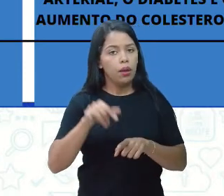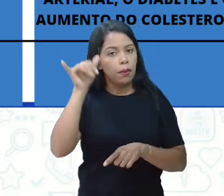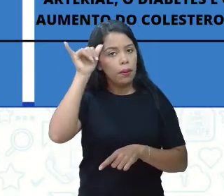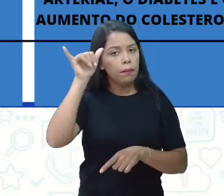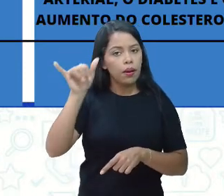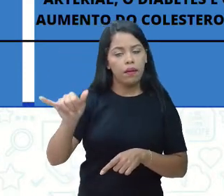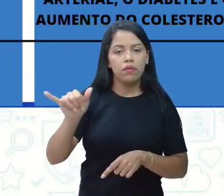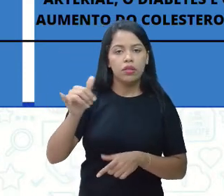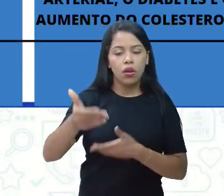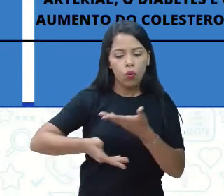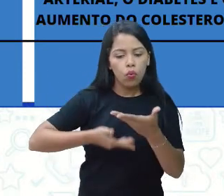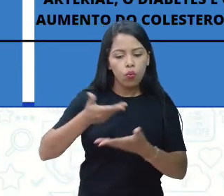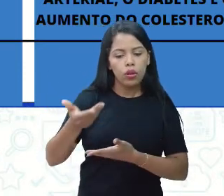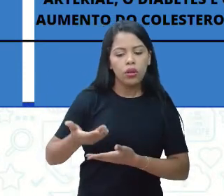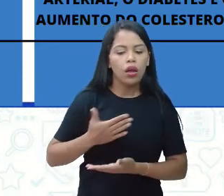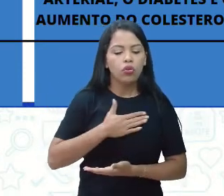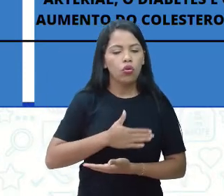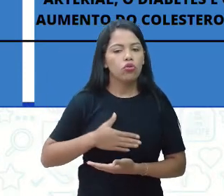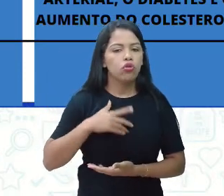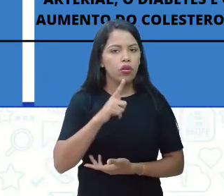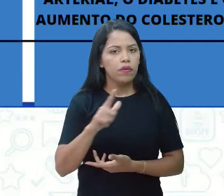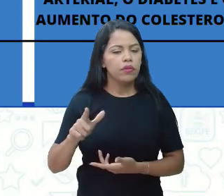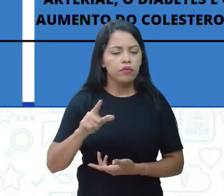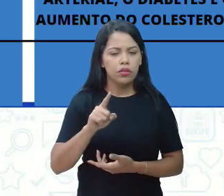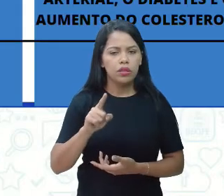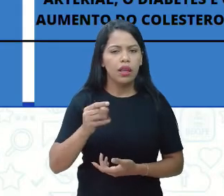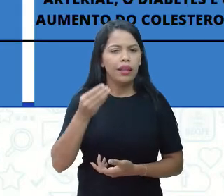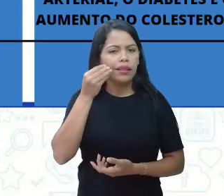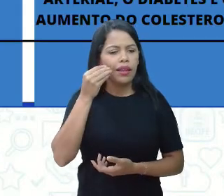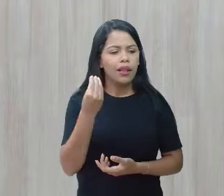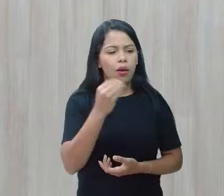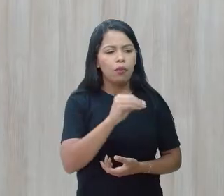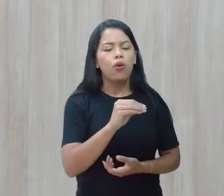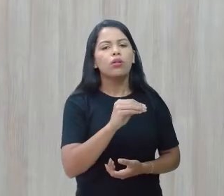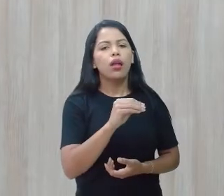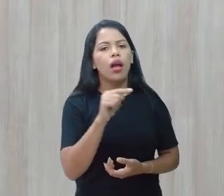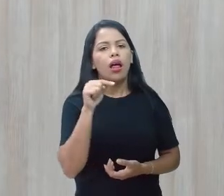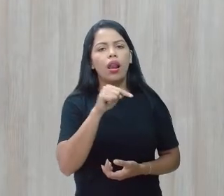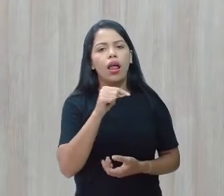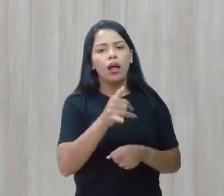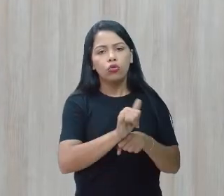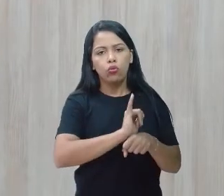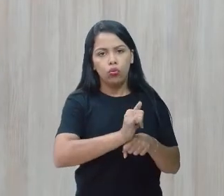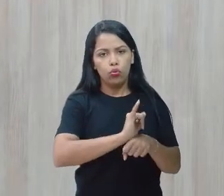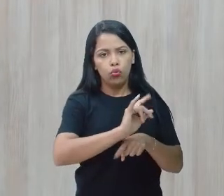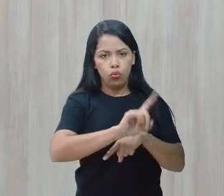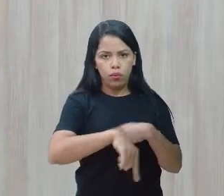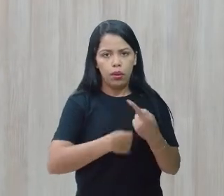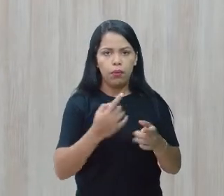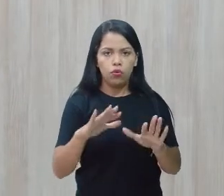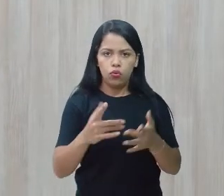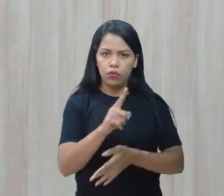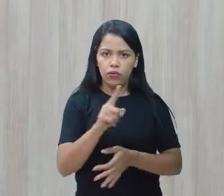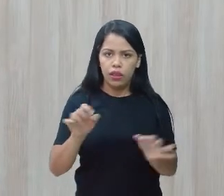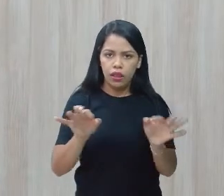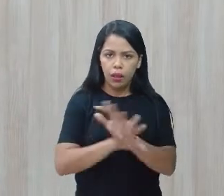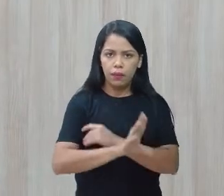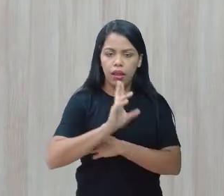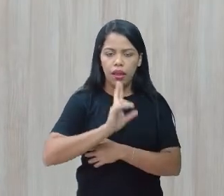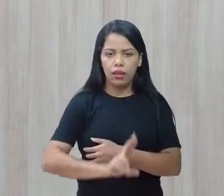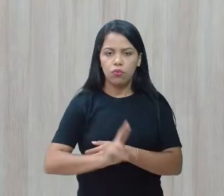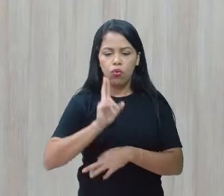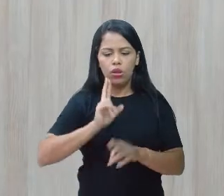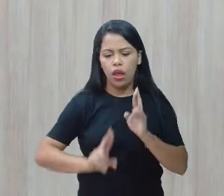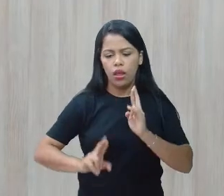que vocês, né? Quem puder, tenta colocar lá no YouTube essa tabela depois que vocês responderem,